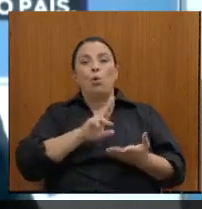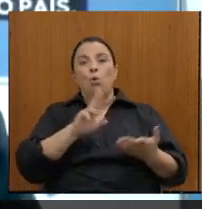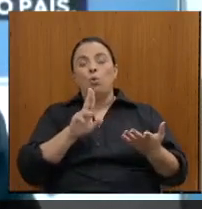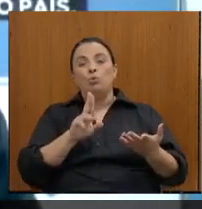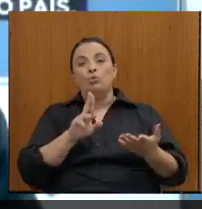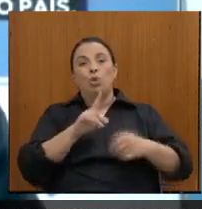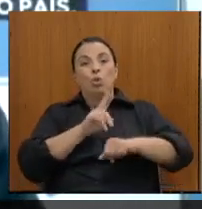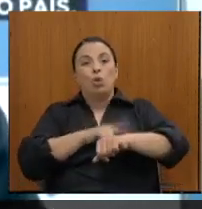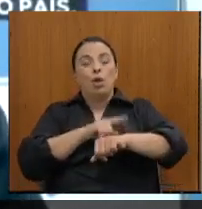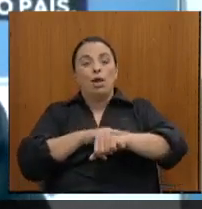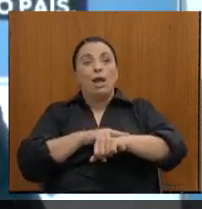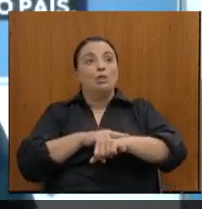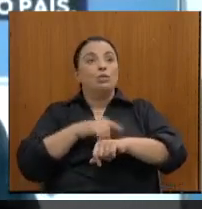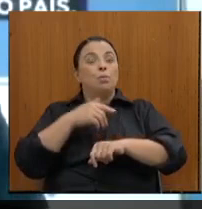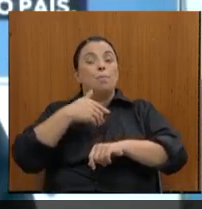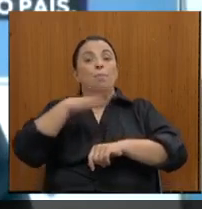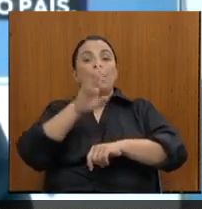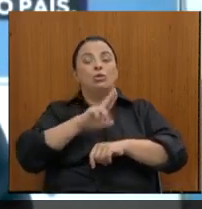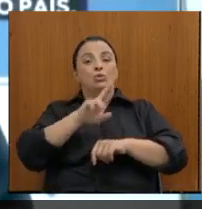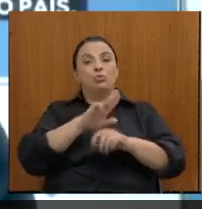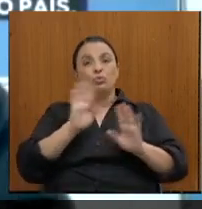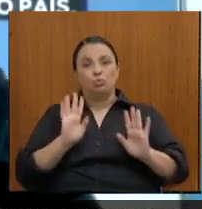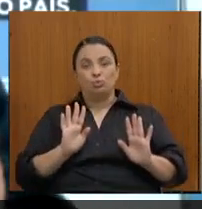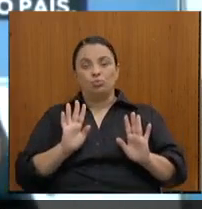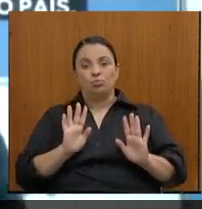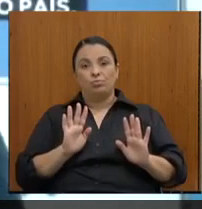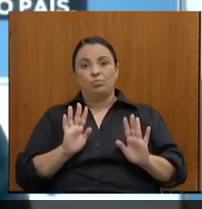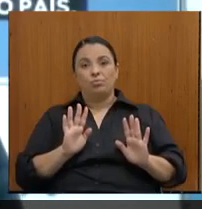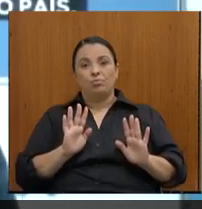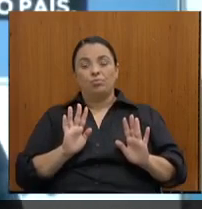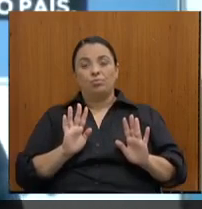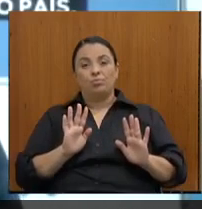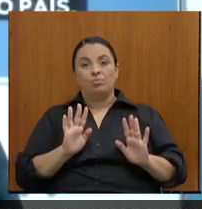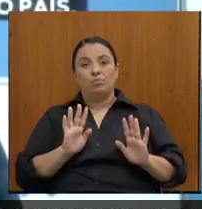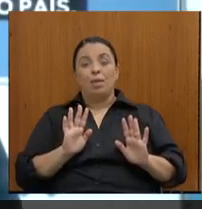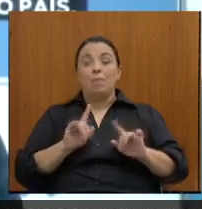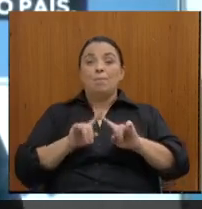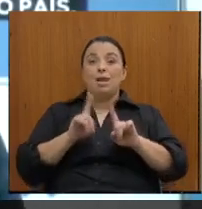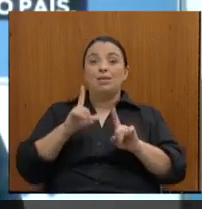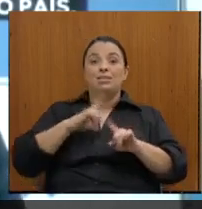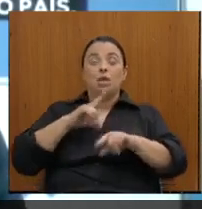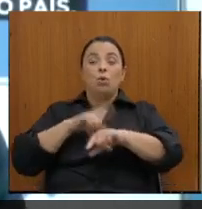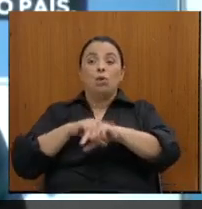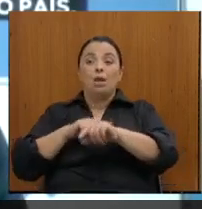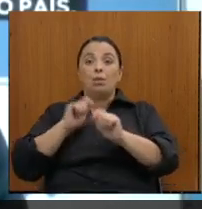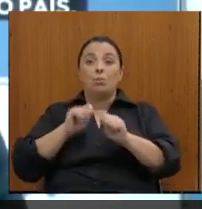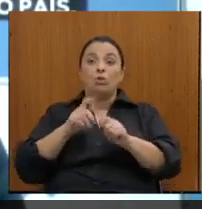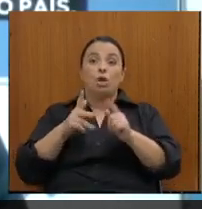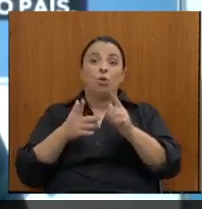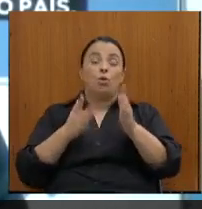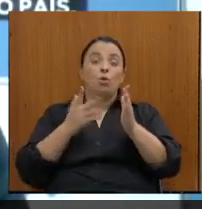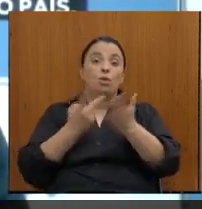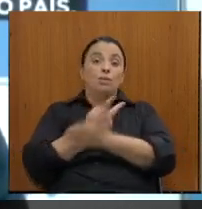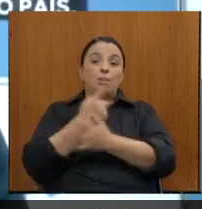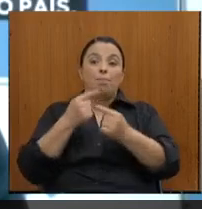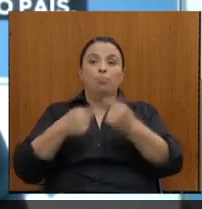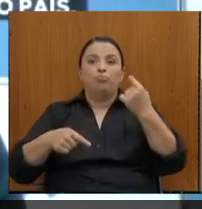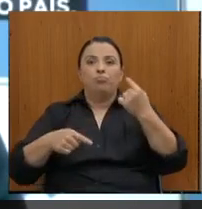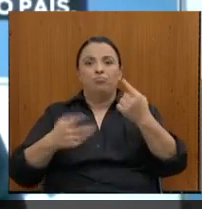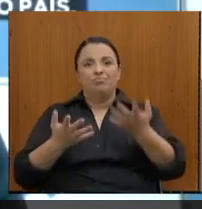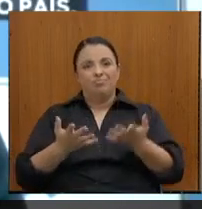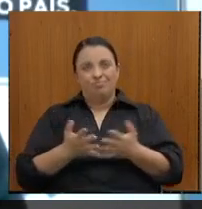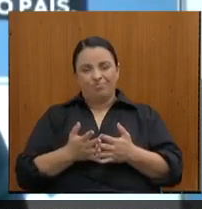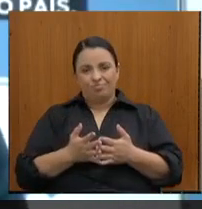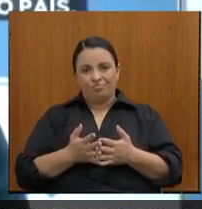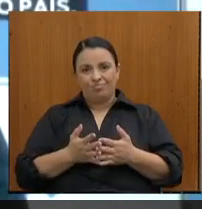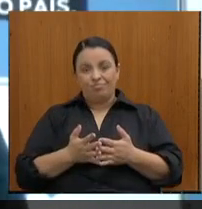cair você tem que ter segurança abastecimento então todo o sistema elétrico ele é construído para atender o pico o